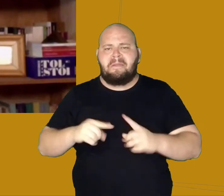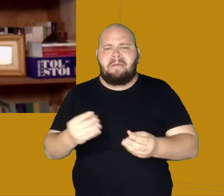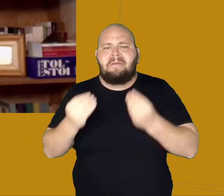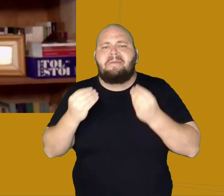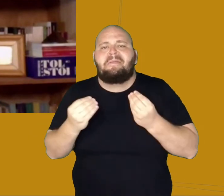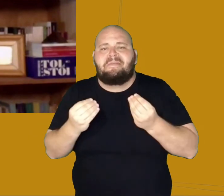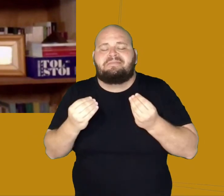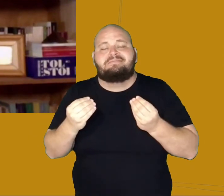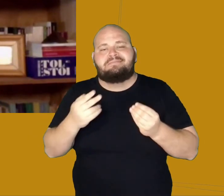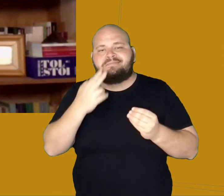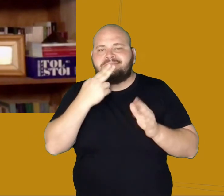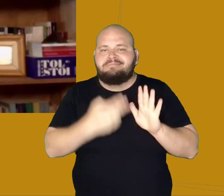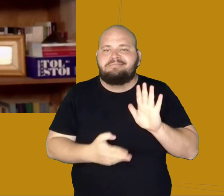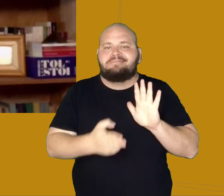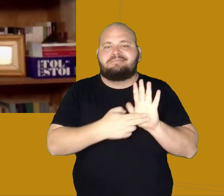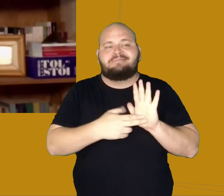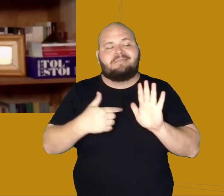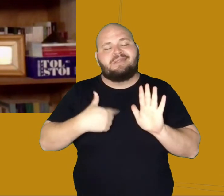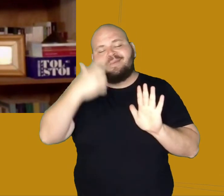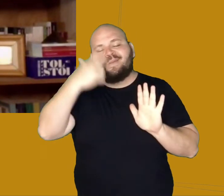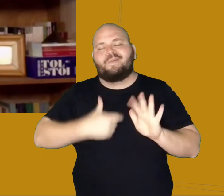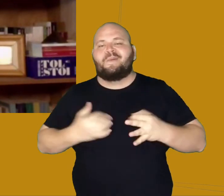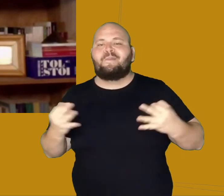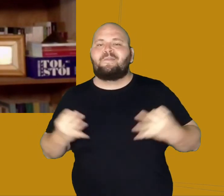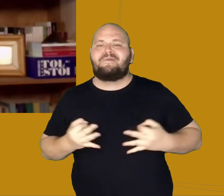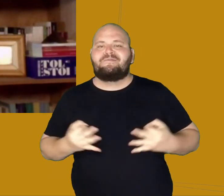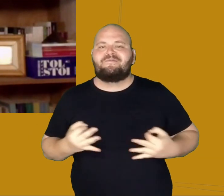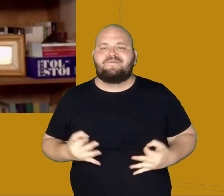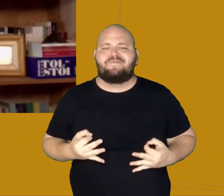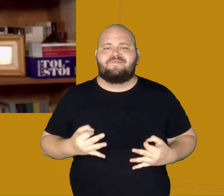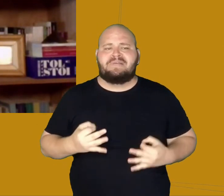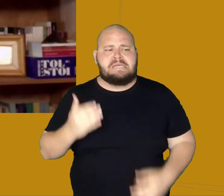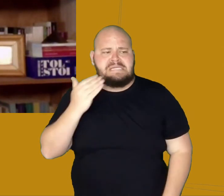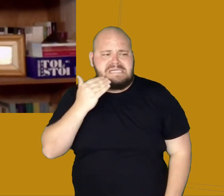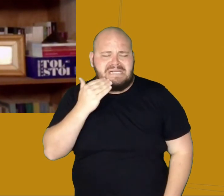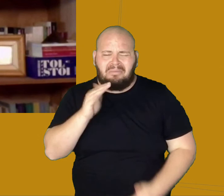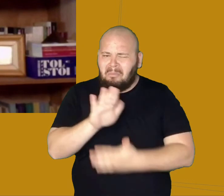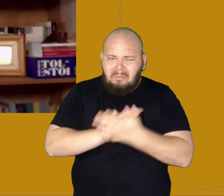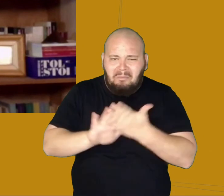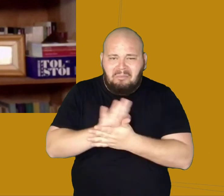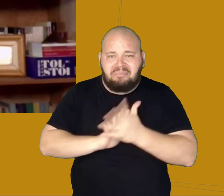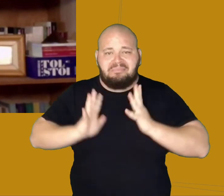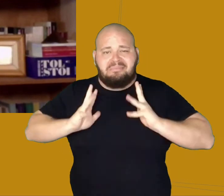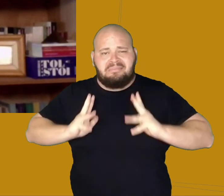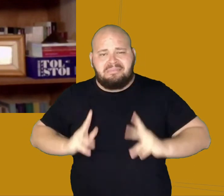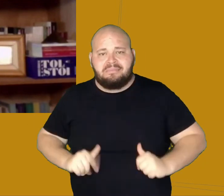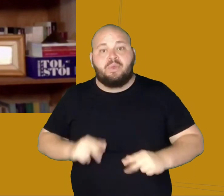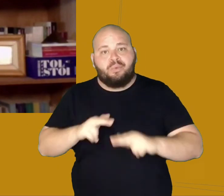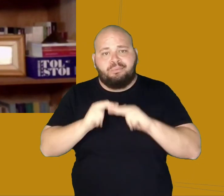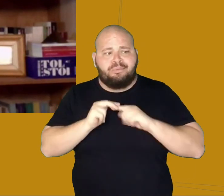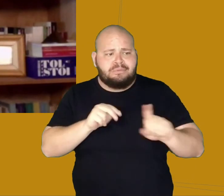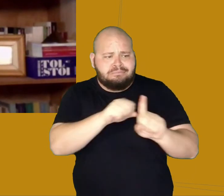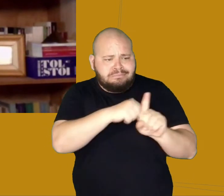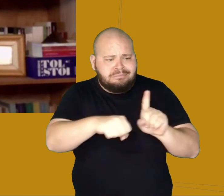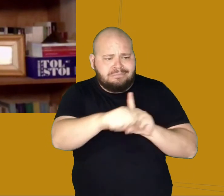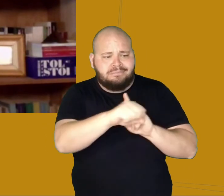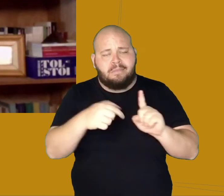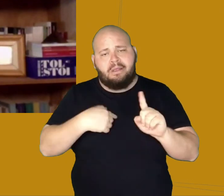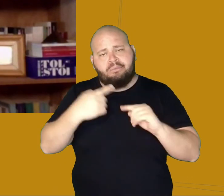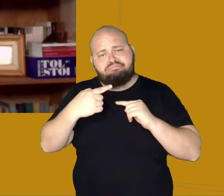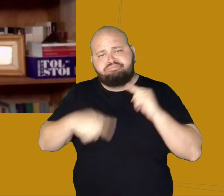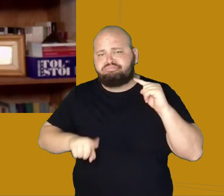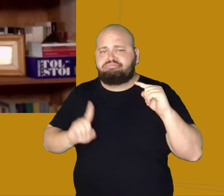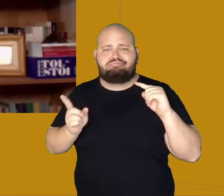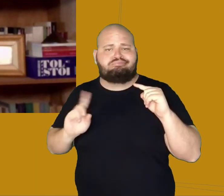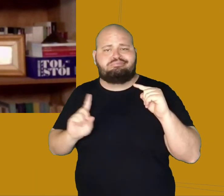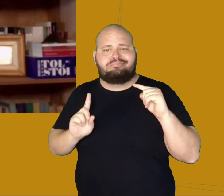chega a isso? Assumindo-se como perfeito, sem defeitos de nenhuma natureza e, portanto, em desacordo com o